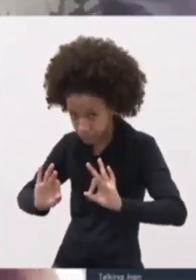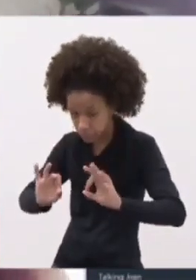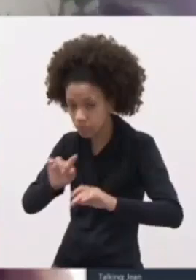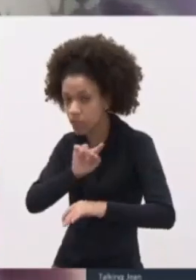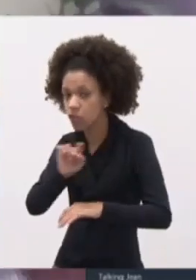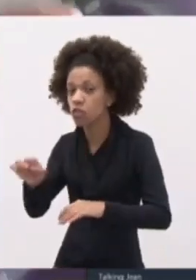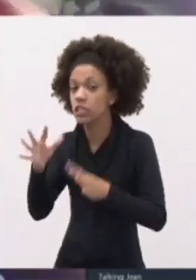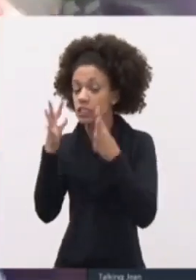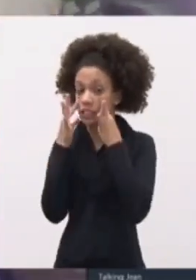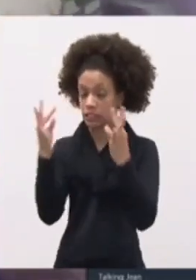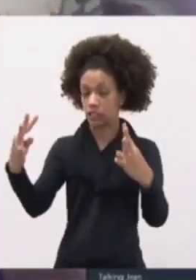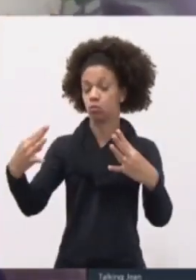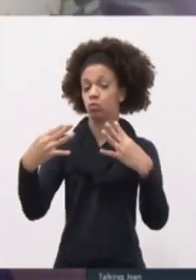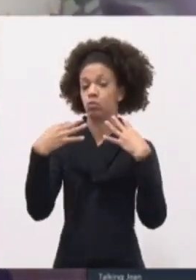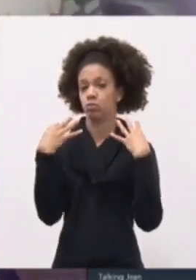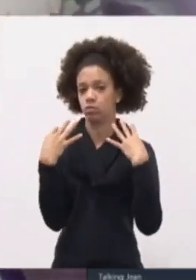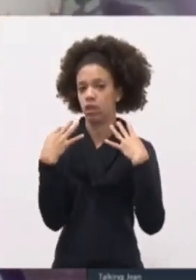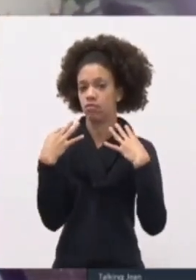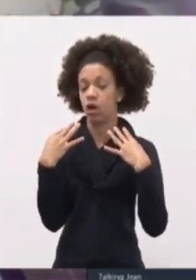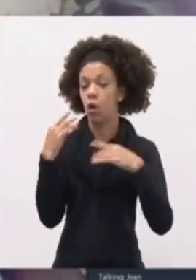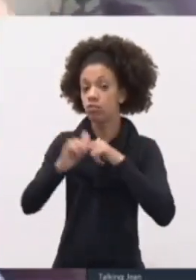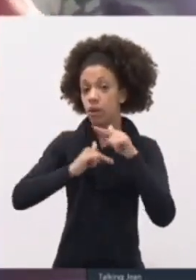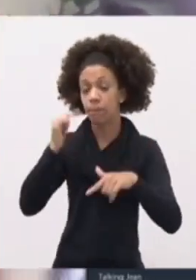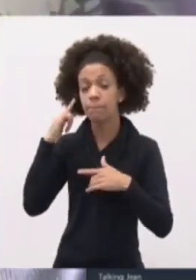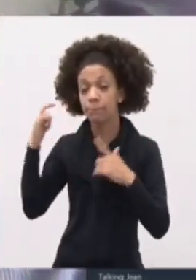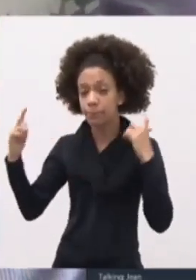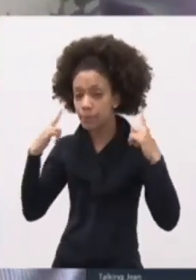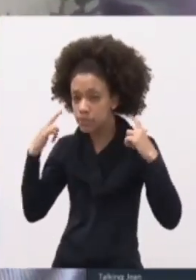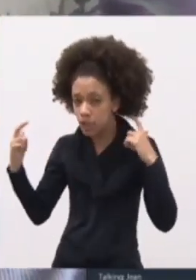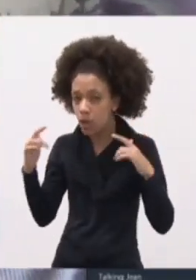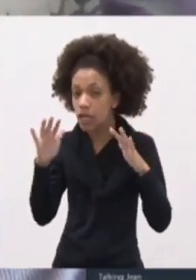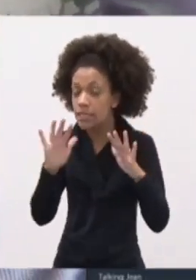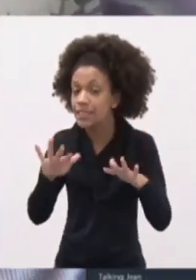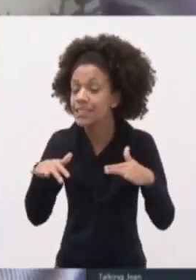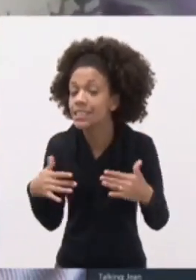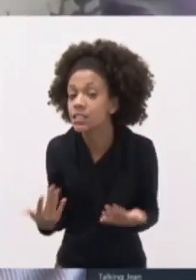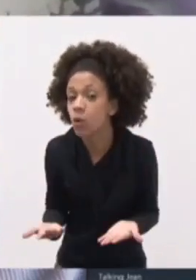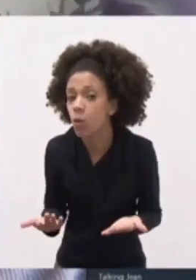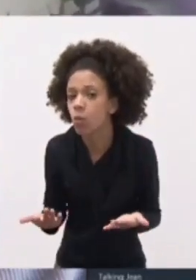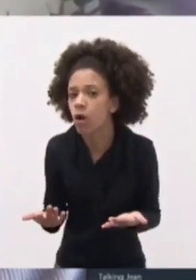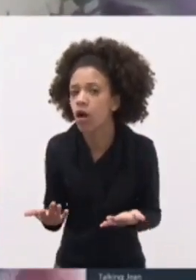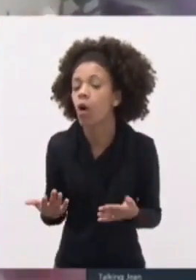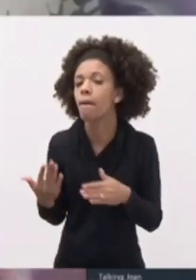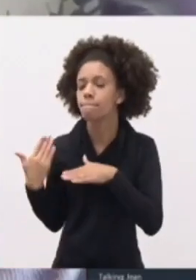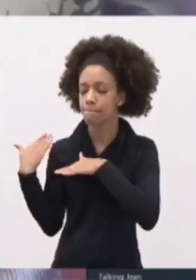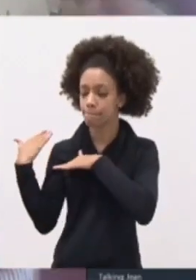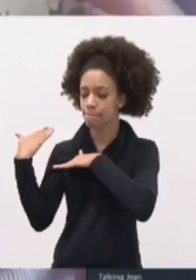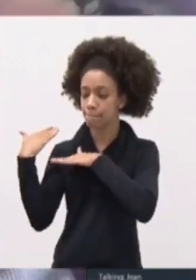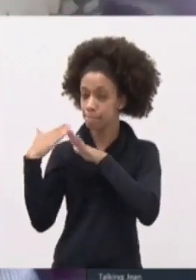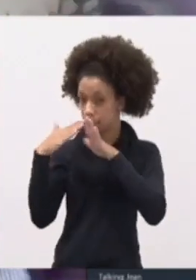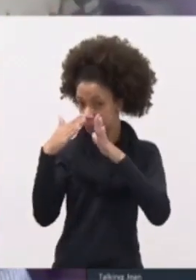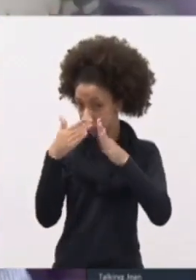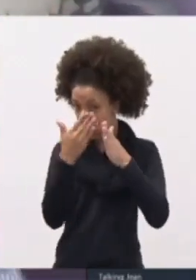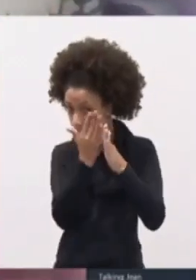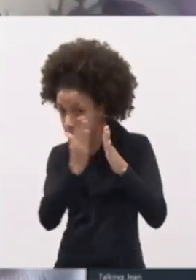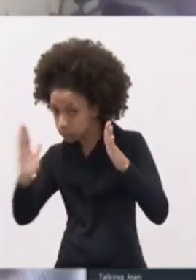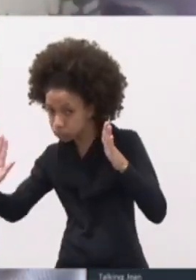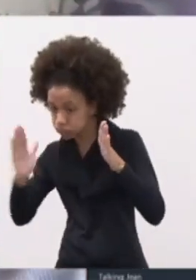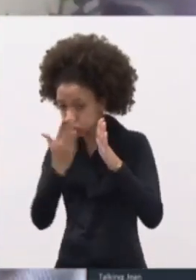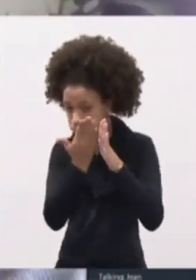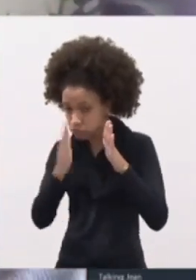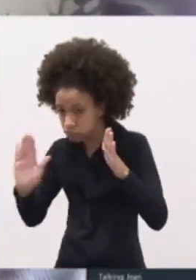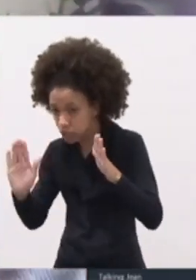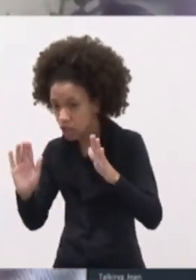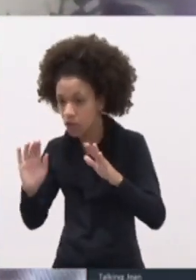estão me ouvindo estão trabalhando a audição, né? E quando eu passo com uma tela, com o áudio, a